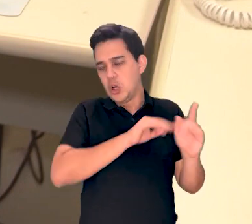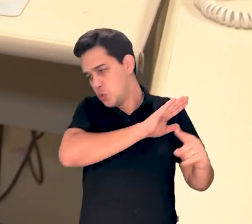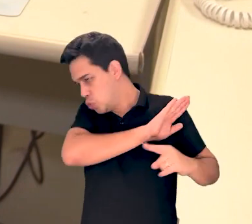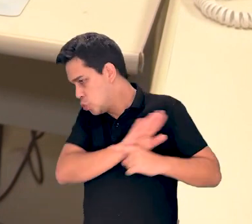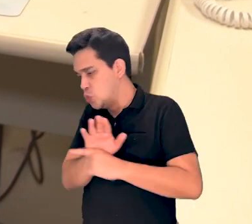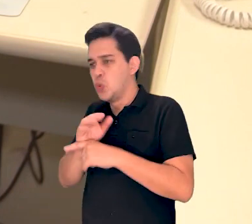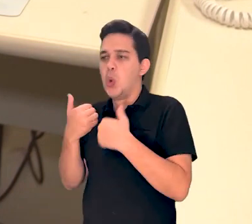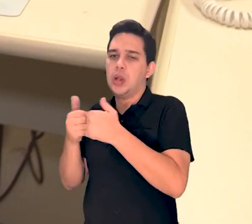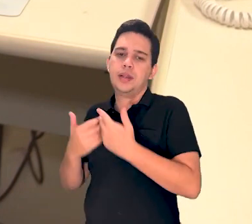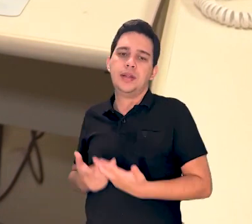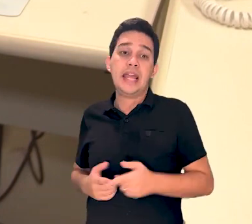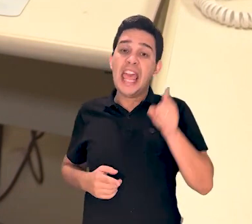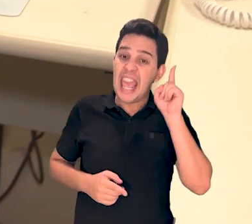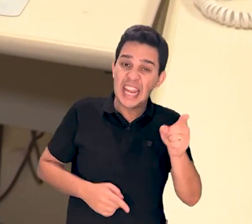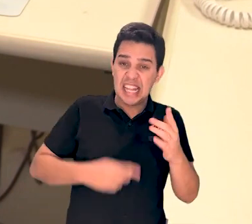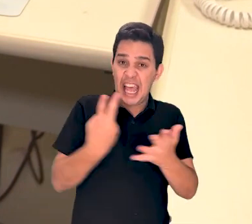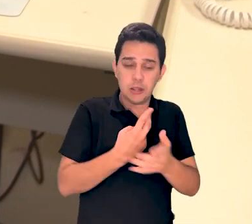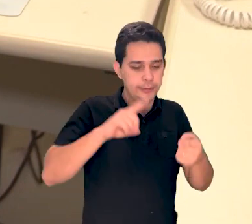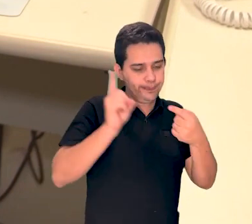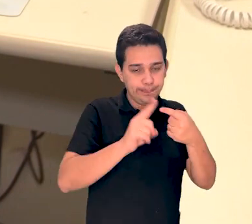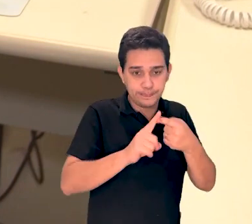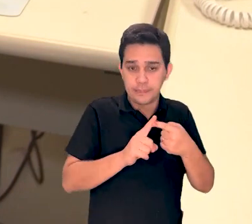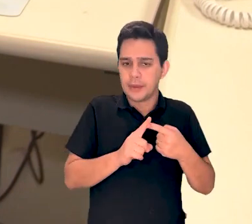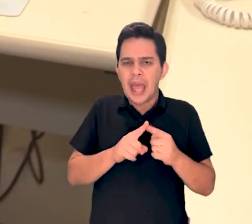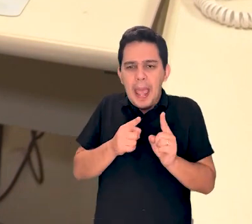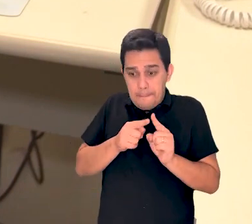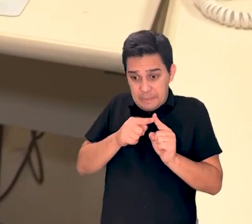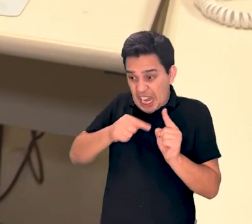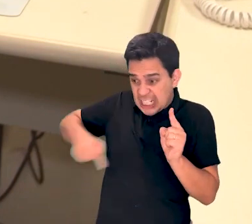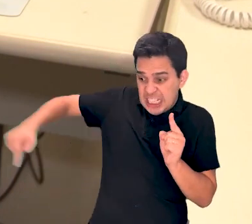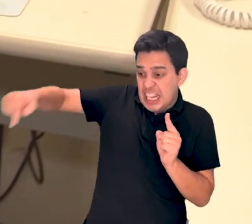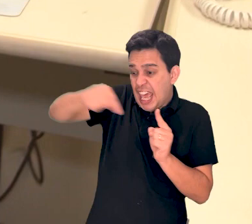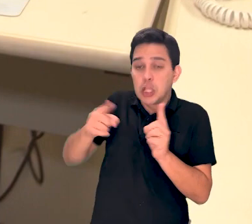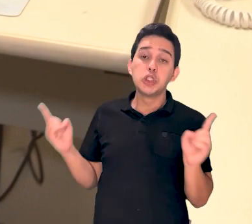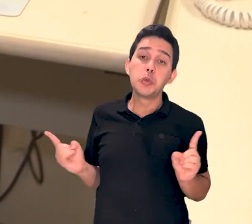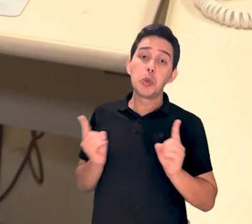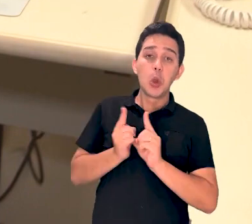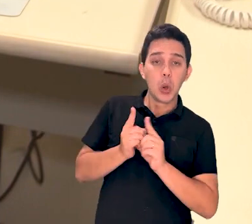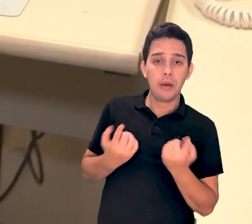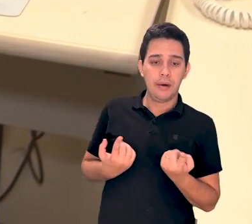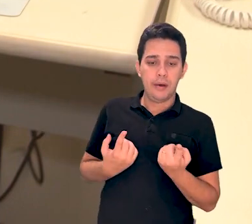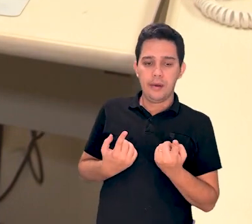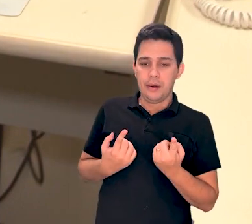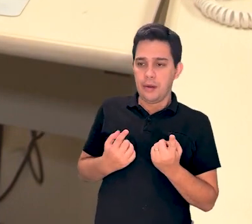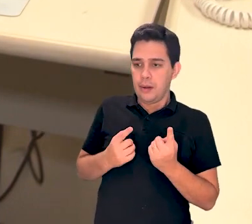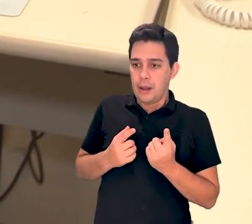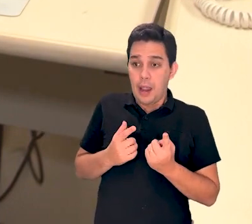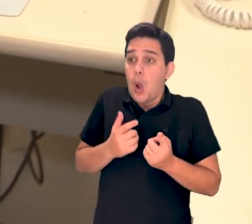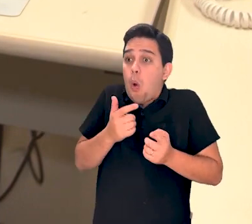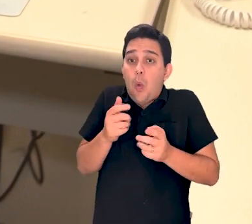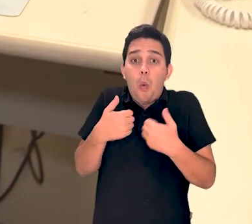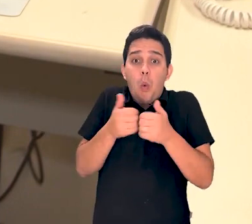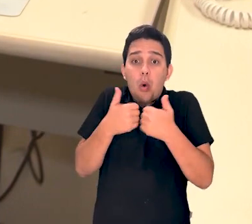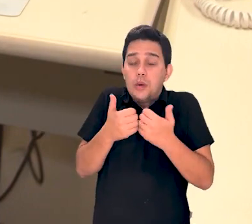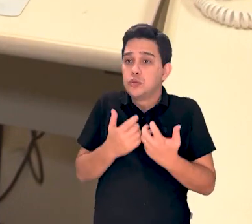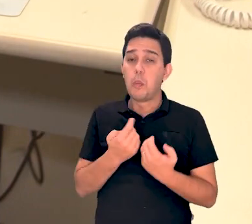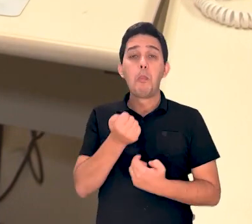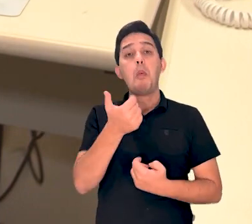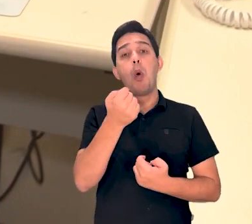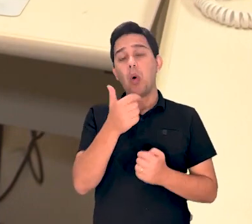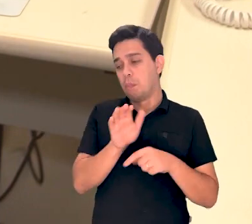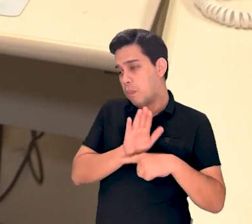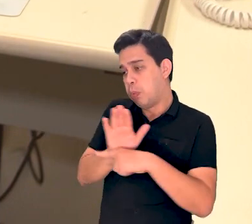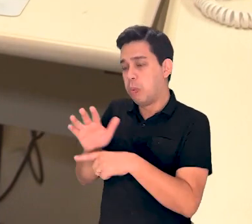muita coisa você pega no sol encurtamento de trajeto supressão de linha alteração de trajeto